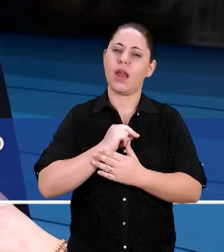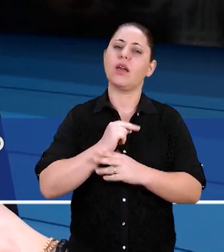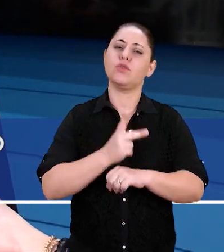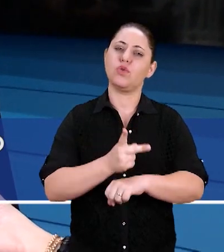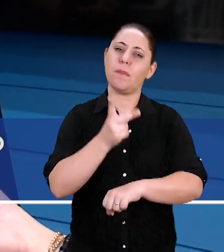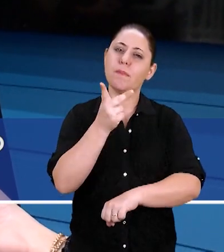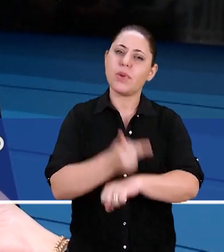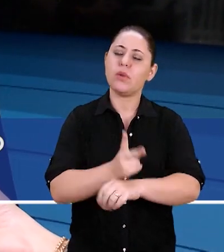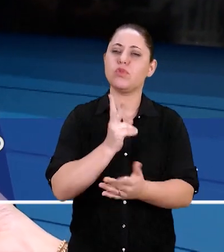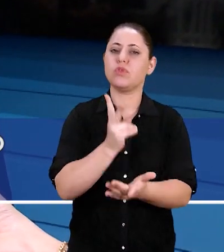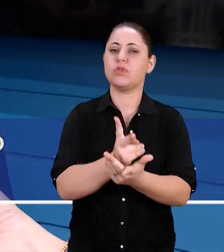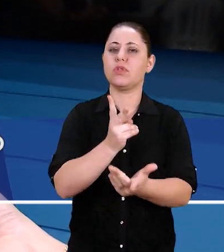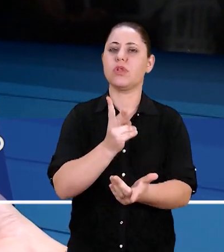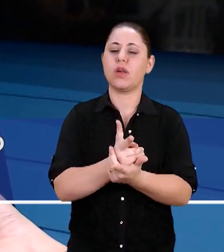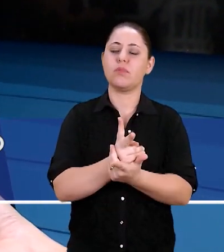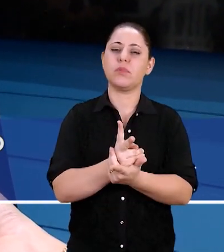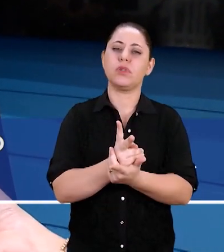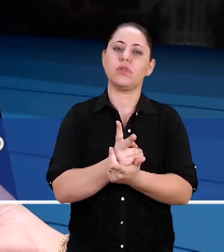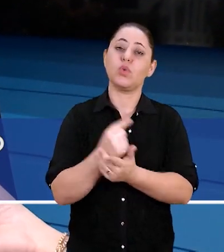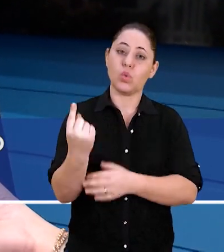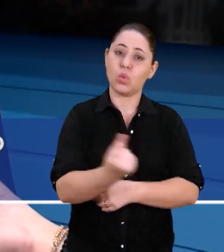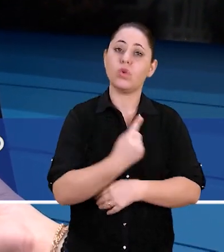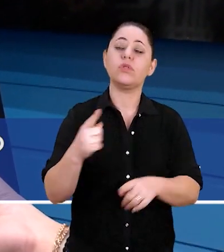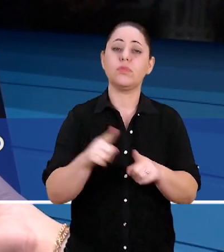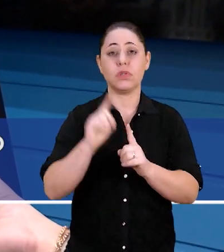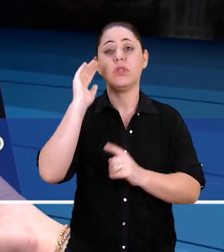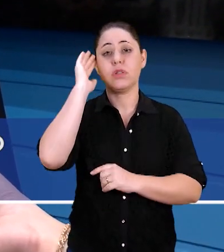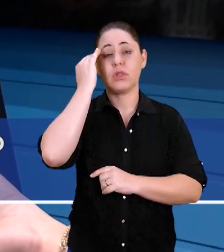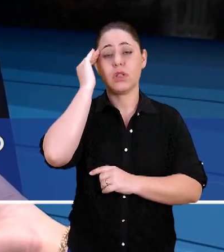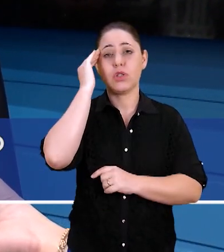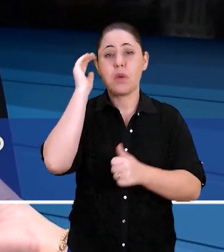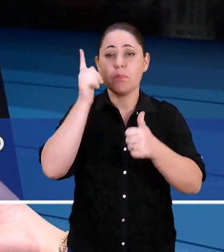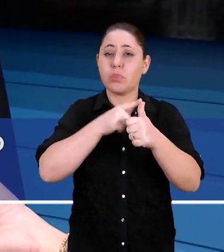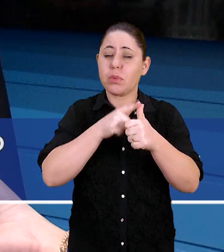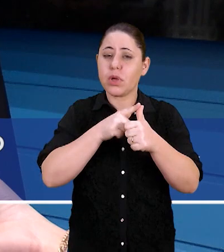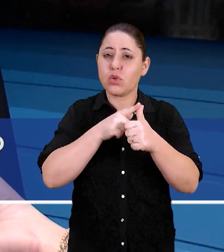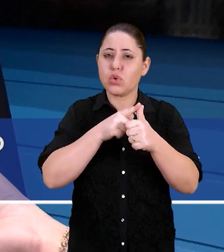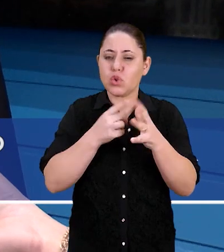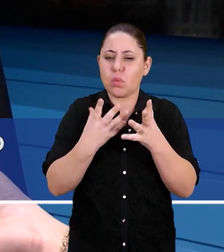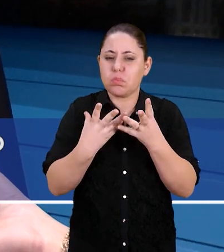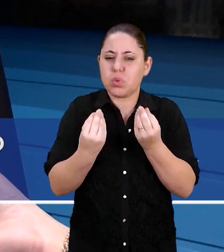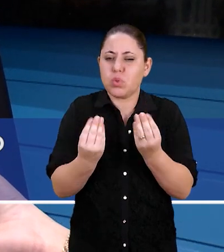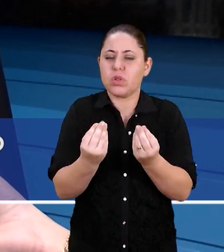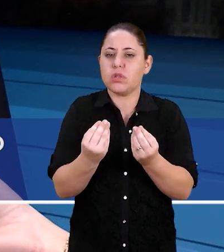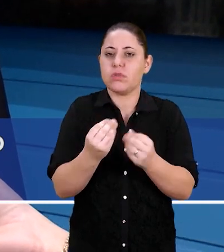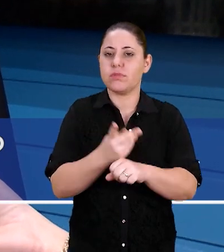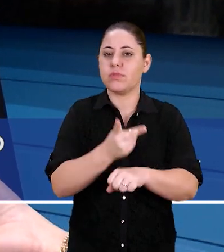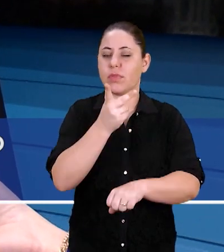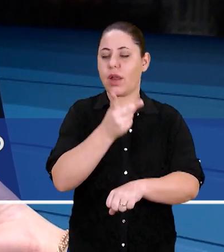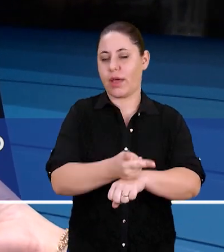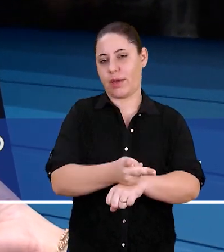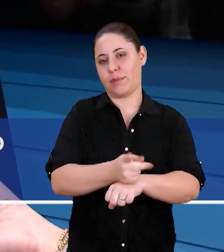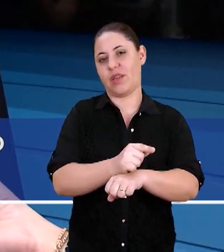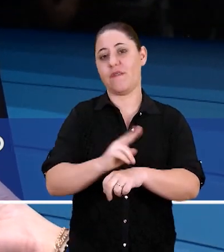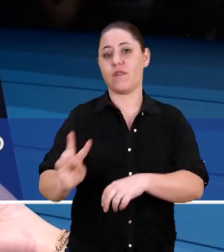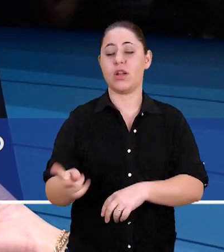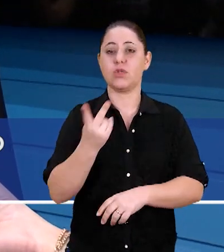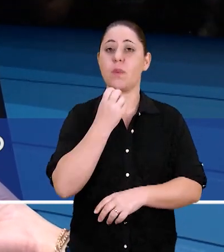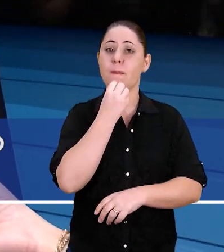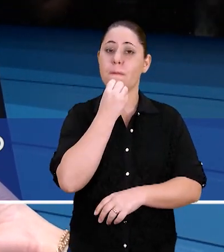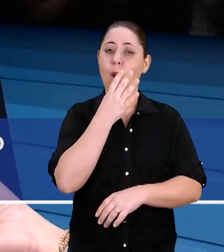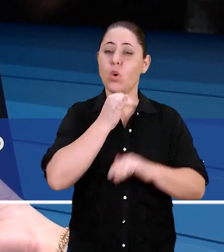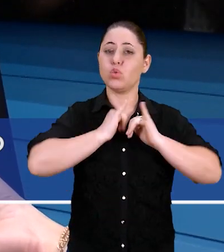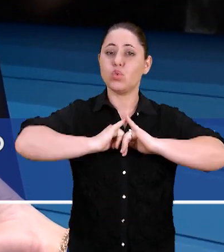prêmio continue e a gente vai continuar. E eu entendo que esse é um primeiro de muitos. E a gente valoriza o trabalho do